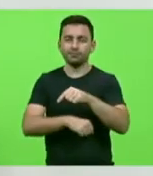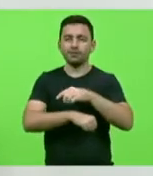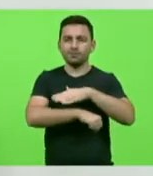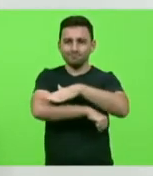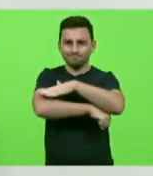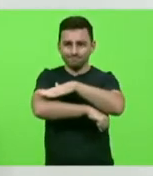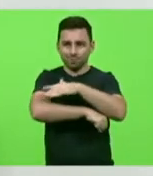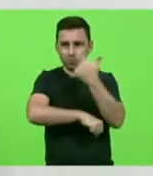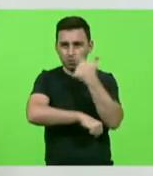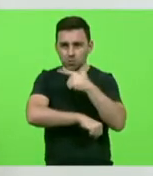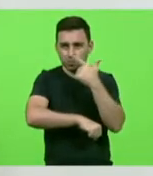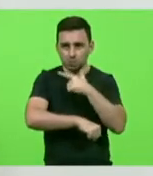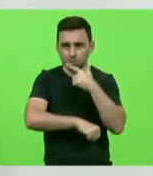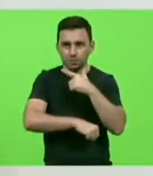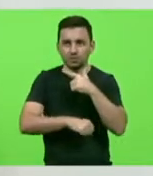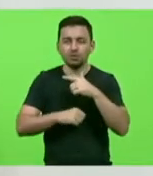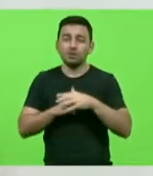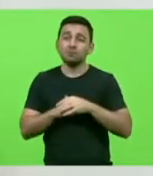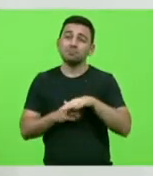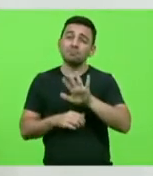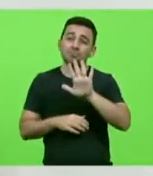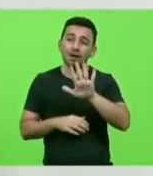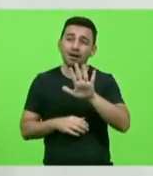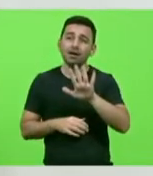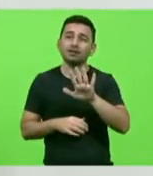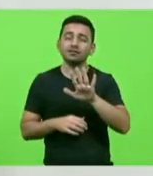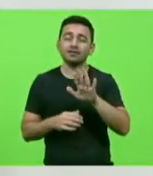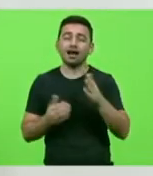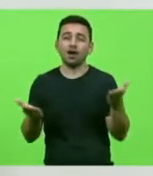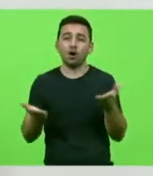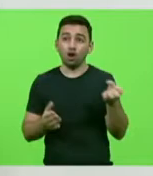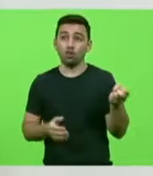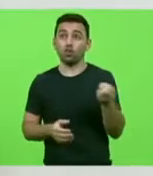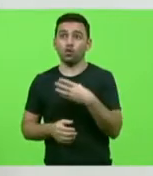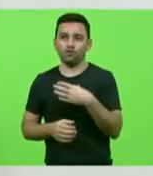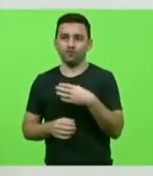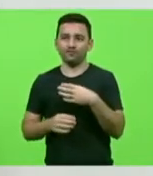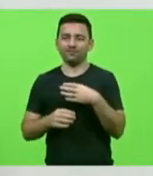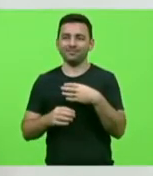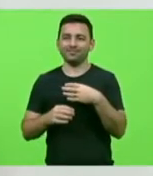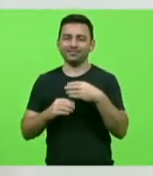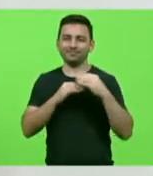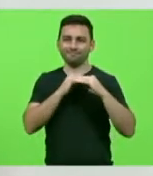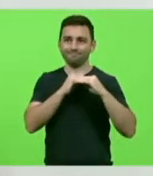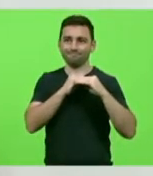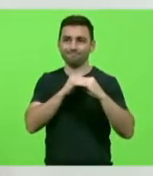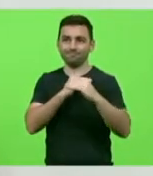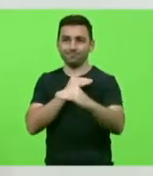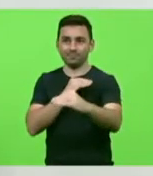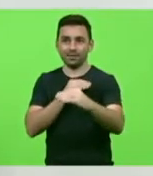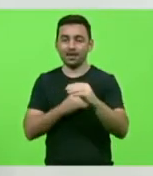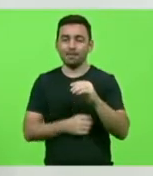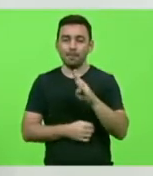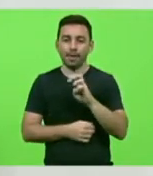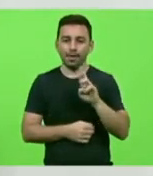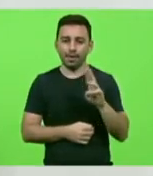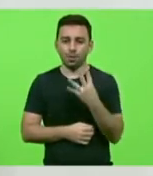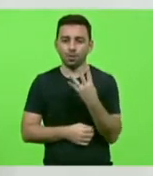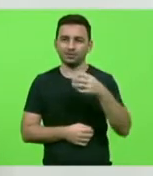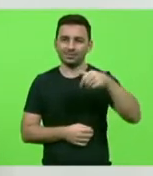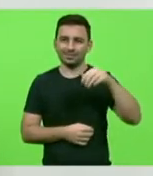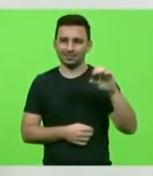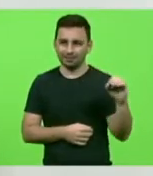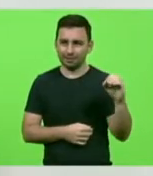a inauguração do parque. Mas, felizmente, com o novo traçado de acesso da 470, foi liberado,